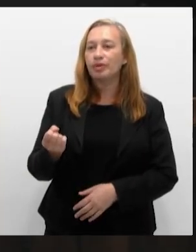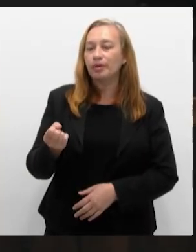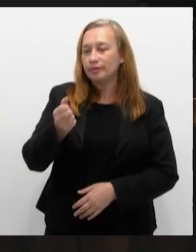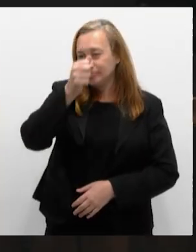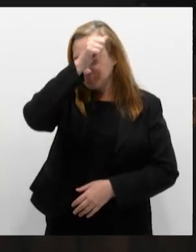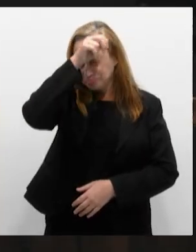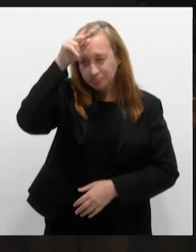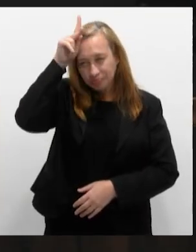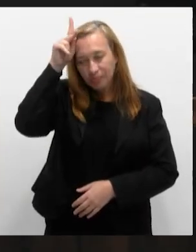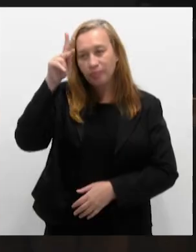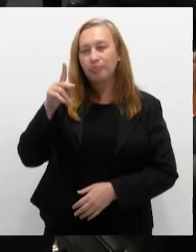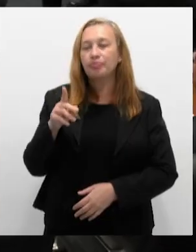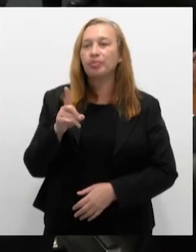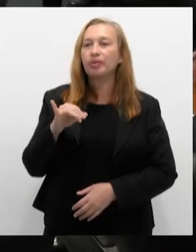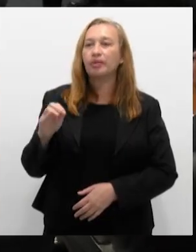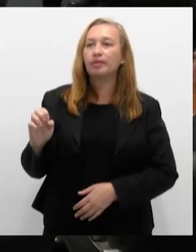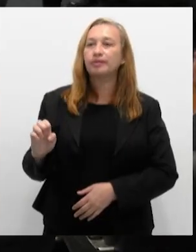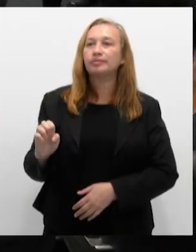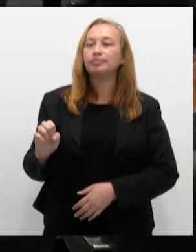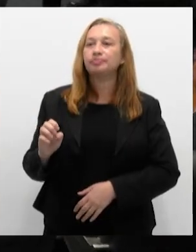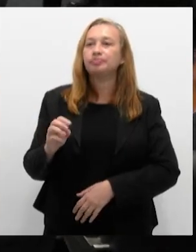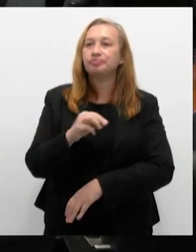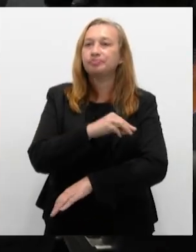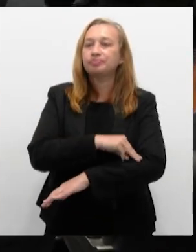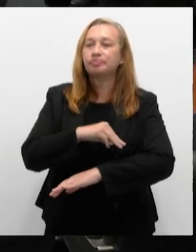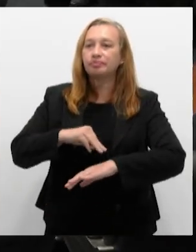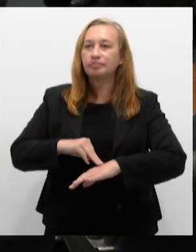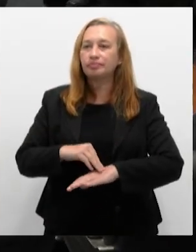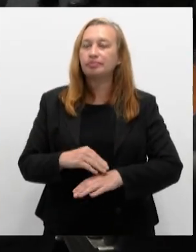bem-vindo aqui, querido amigo Fabiano, a casa é tua.